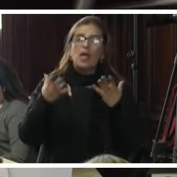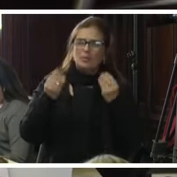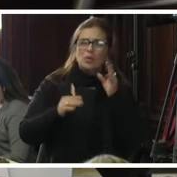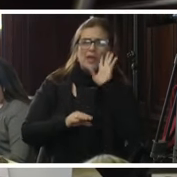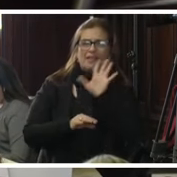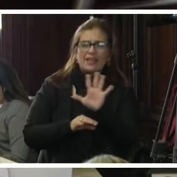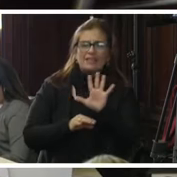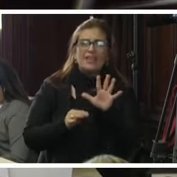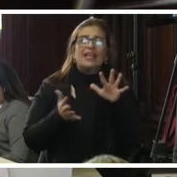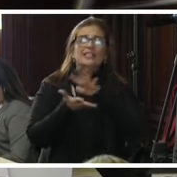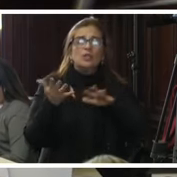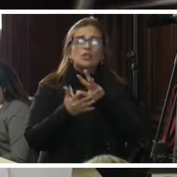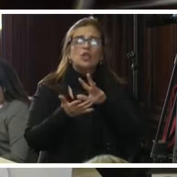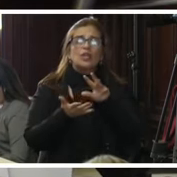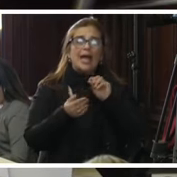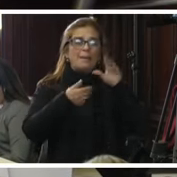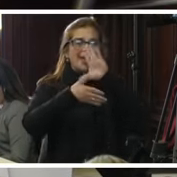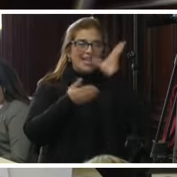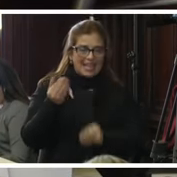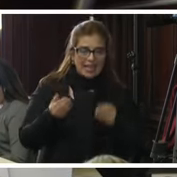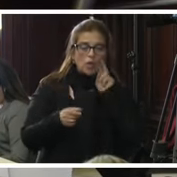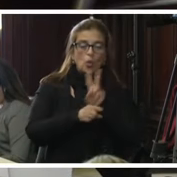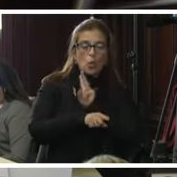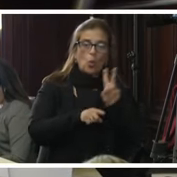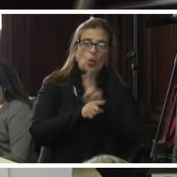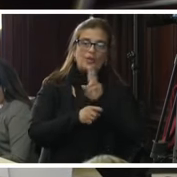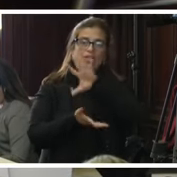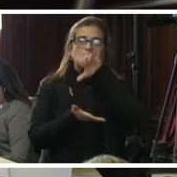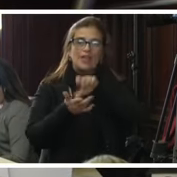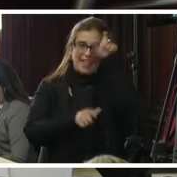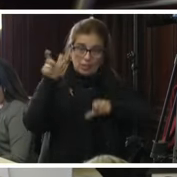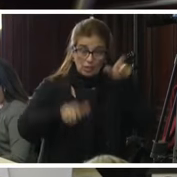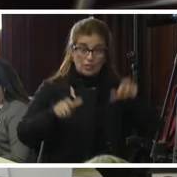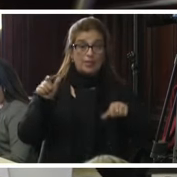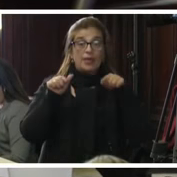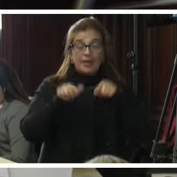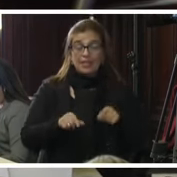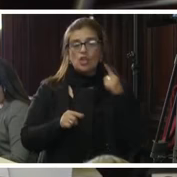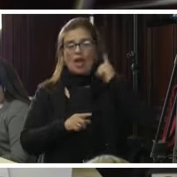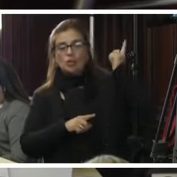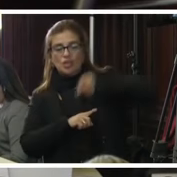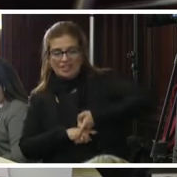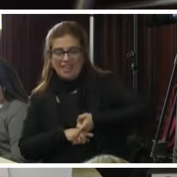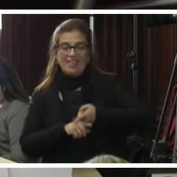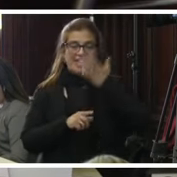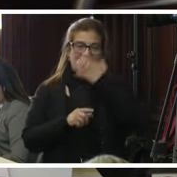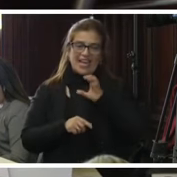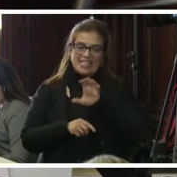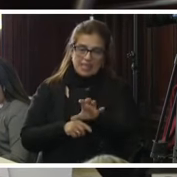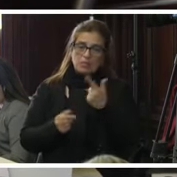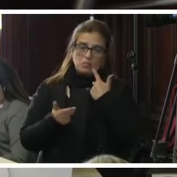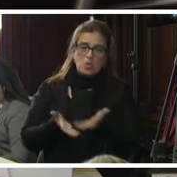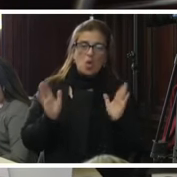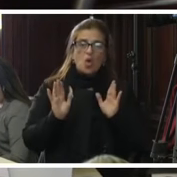marco interamericano da segurança cidadã. Tem-se no Rio de Janeiro uma política de feição autoritária e racista que tem como